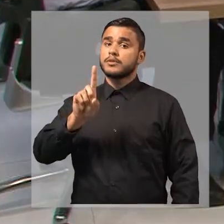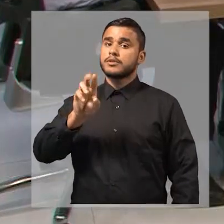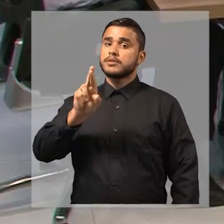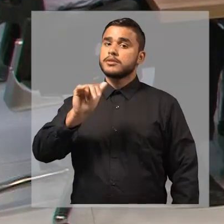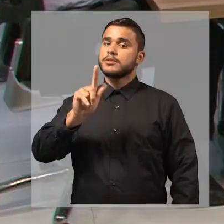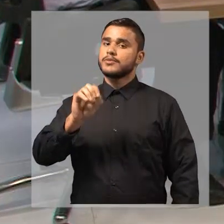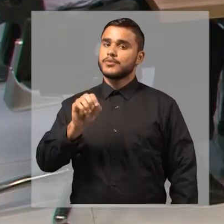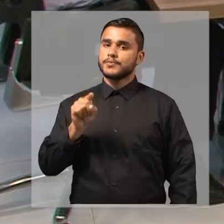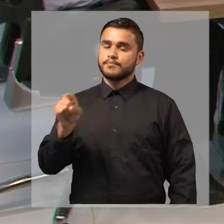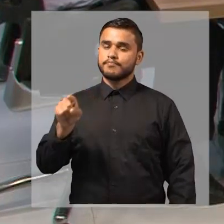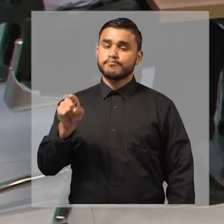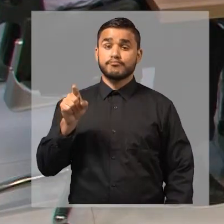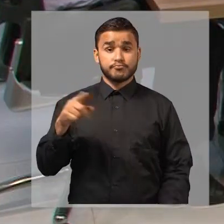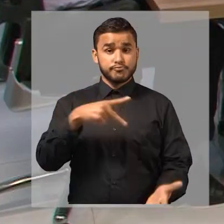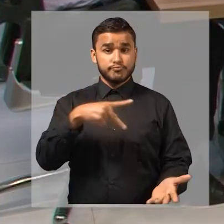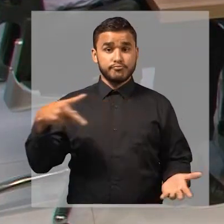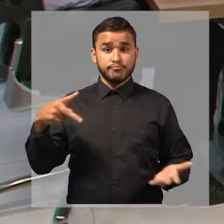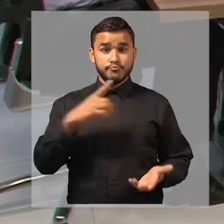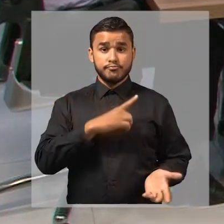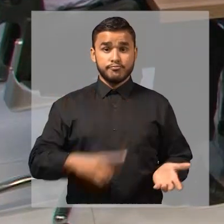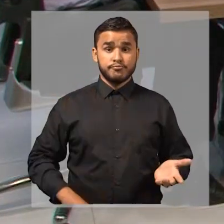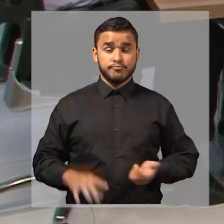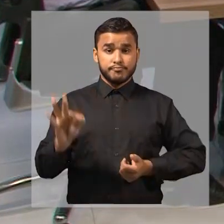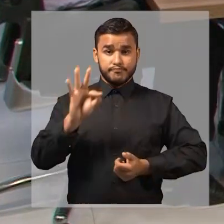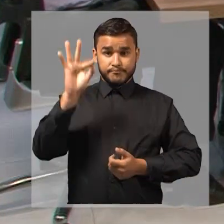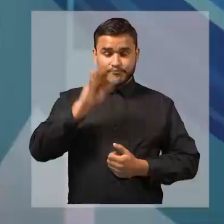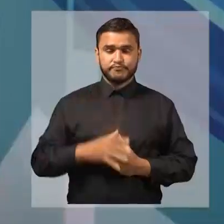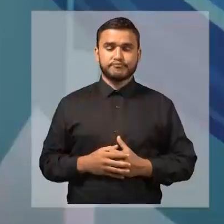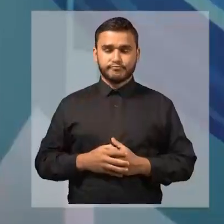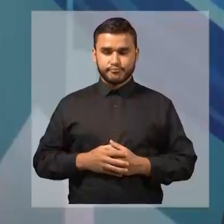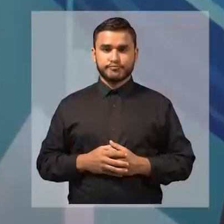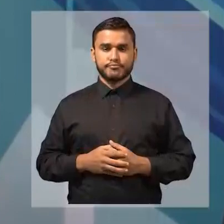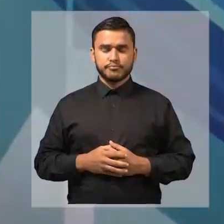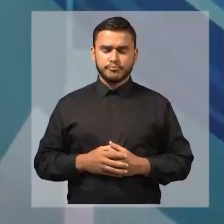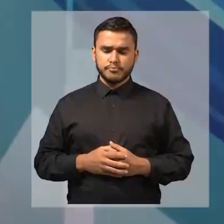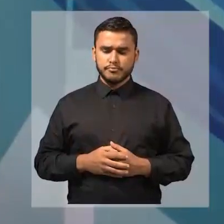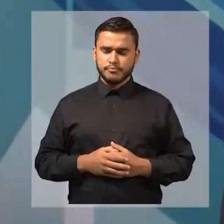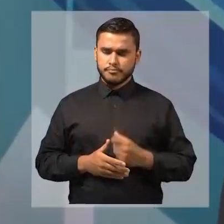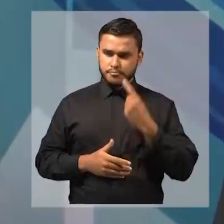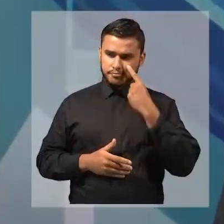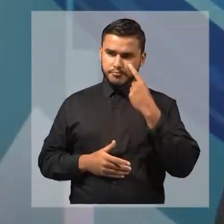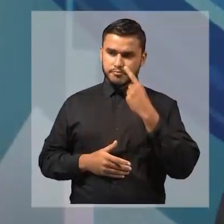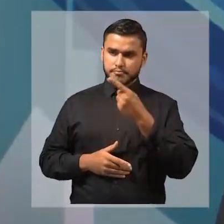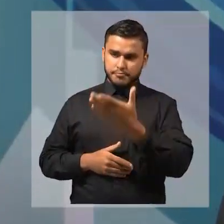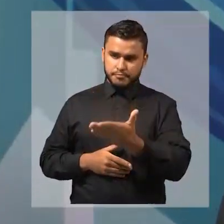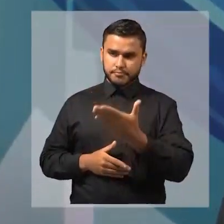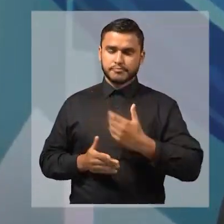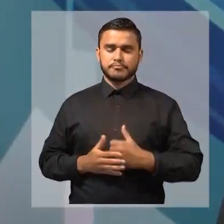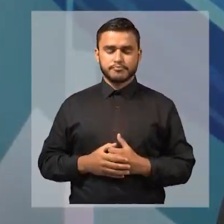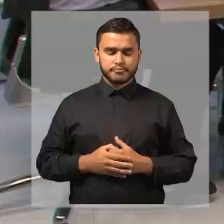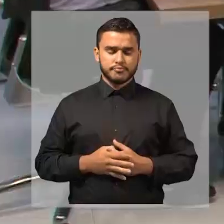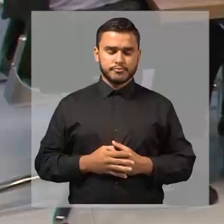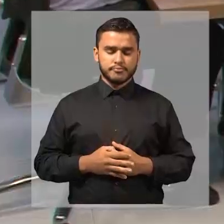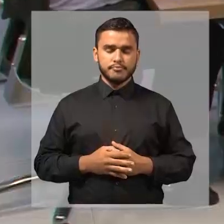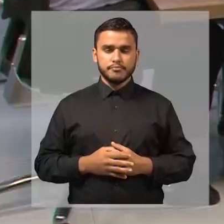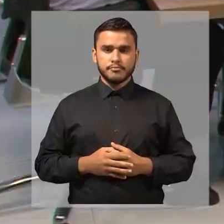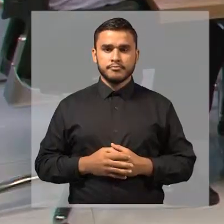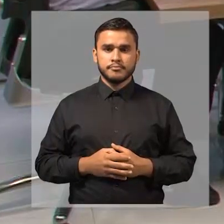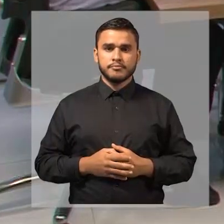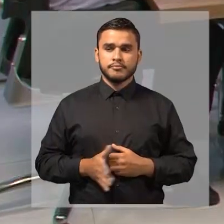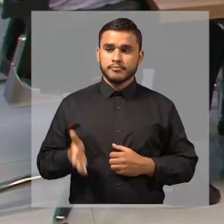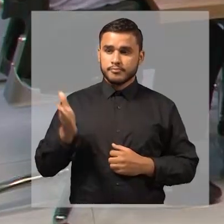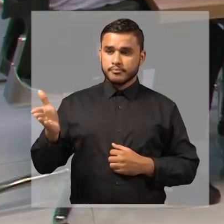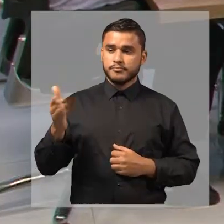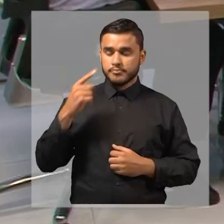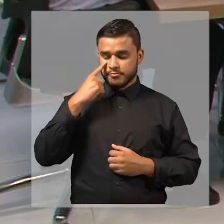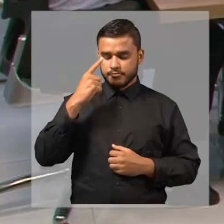dos Deputados. Professor Francisco Moreira, como cientista político, nos manuais